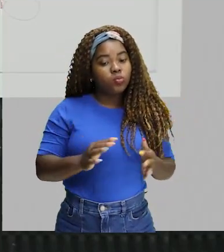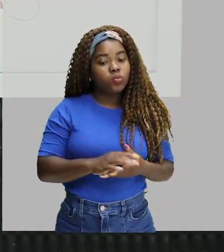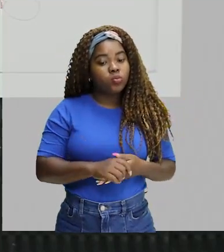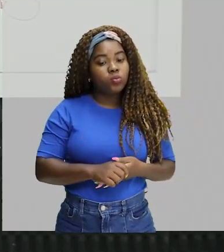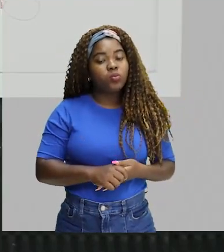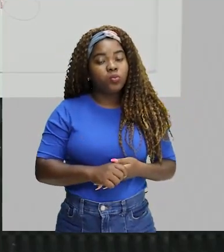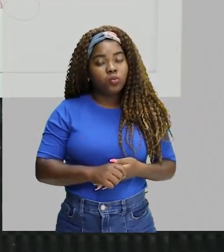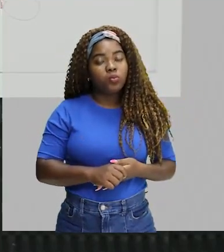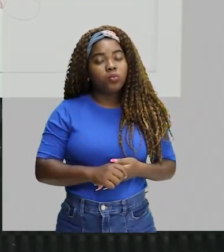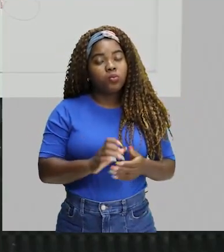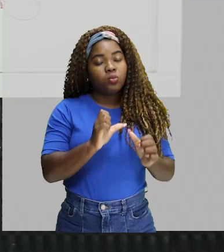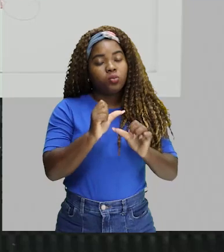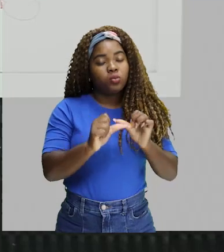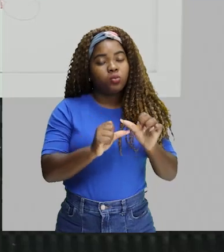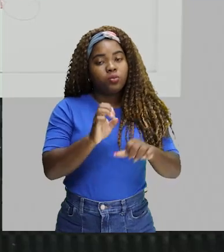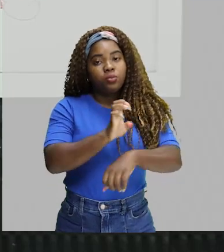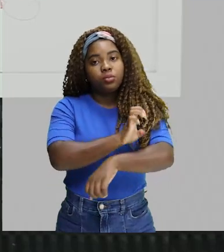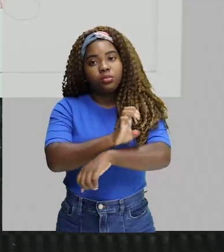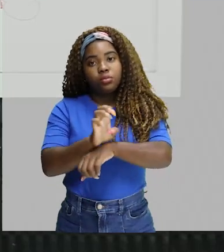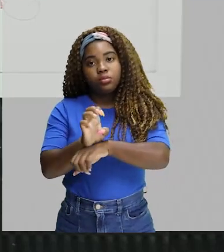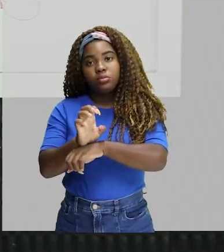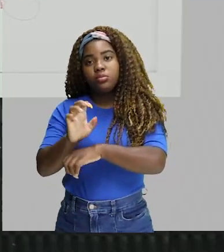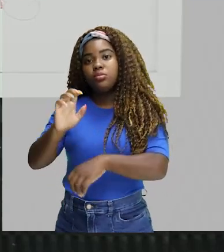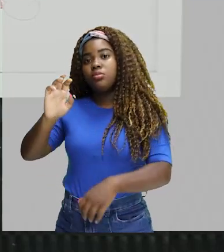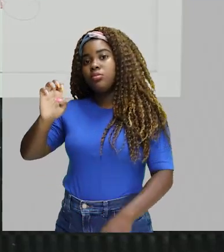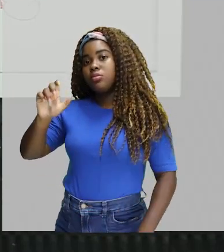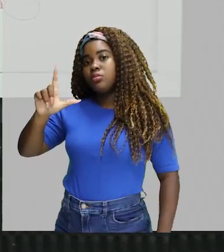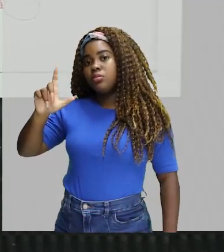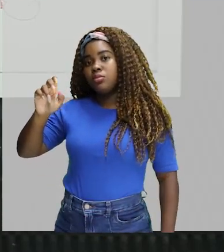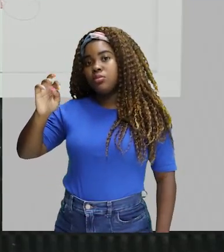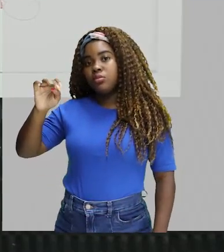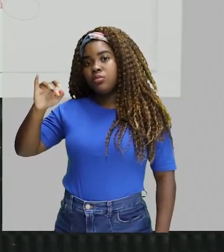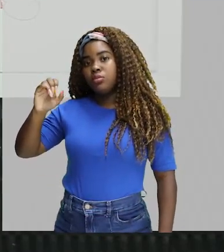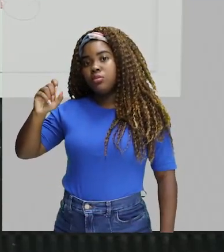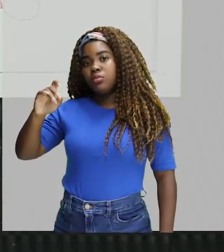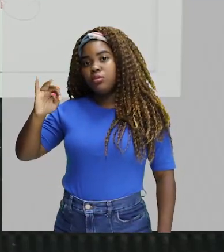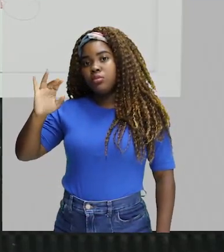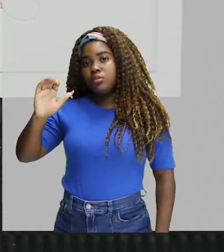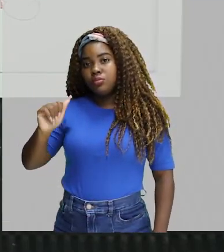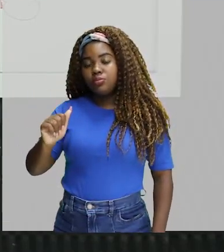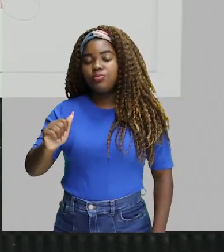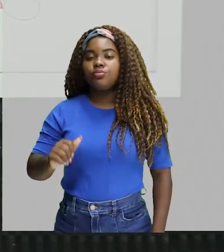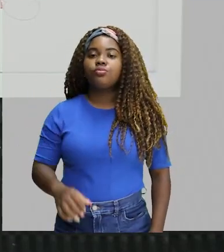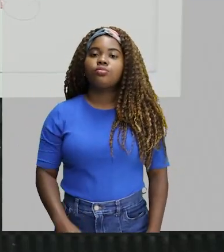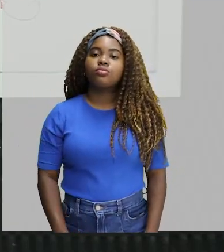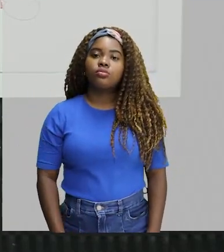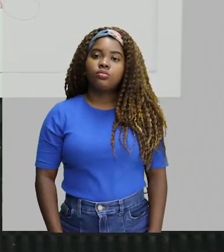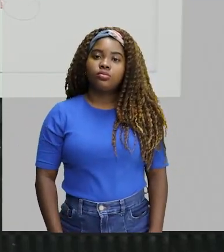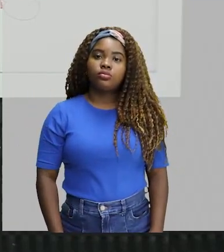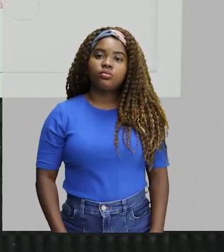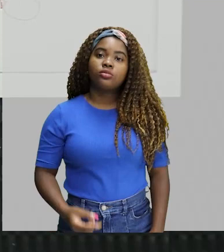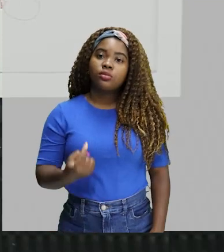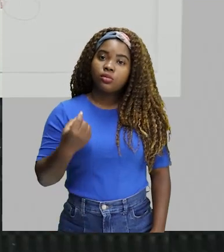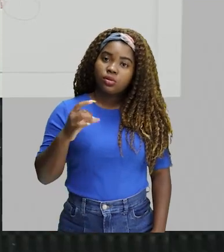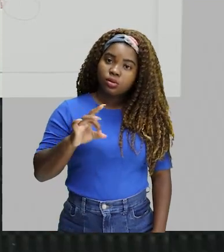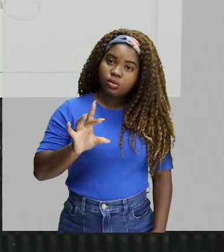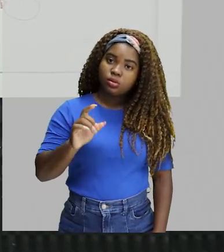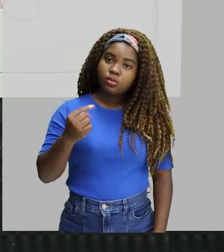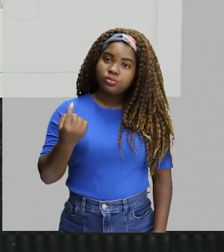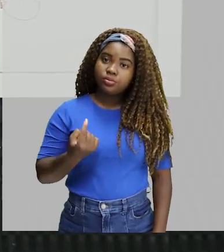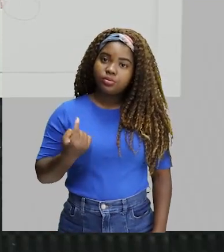vai mudar nas éticas helenísticas, que aí já não é mais a polis, é o indivíduo, tá